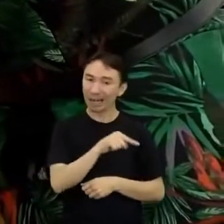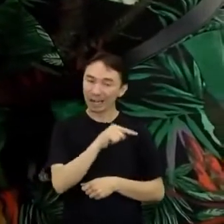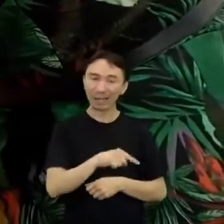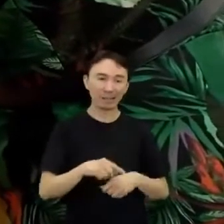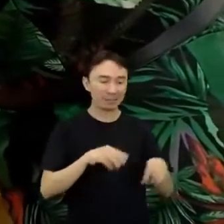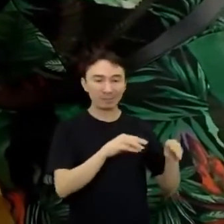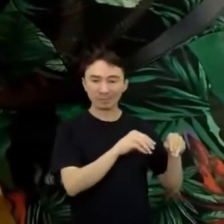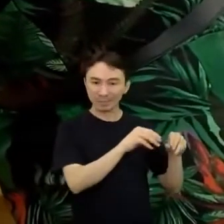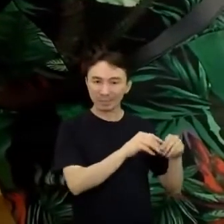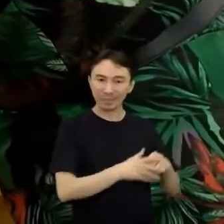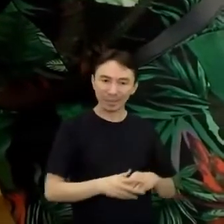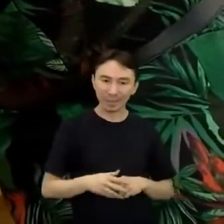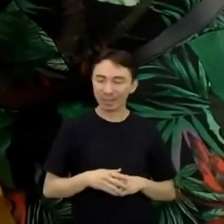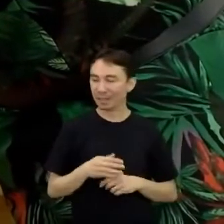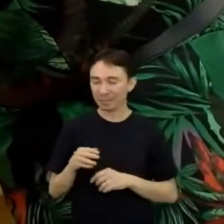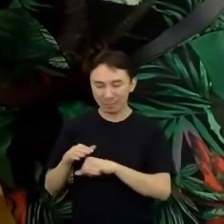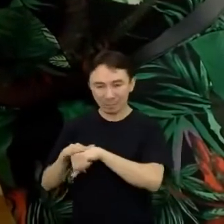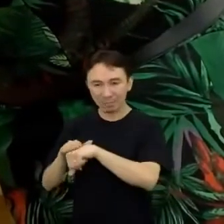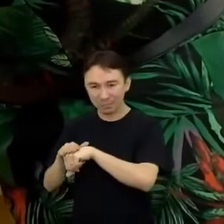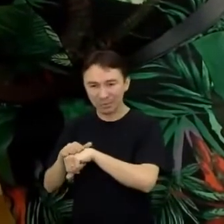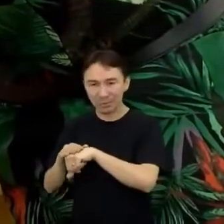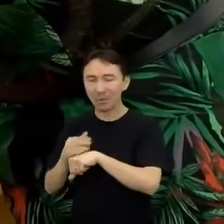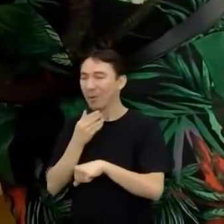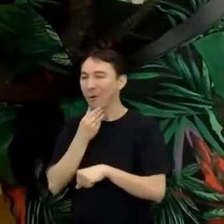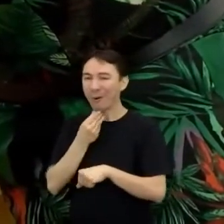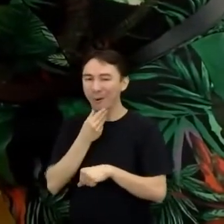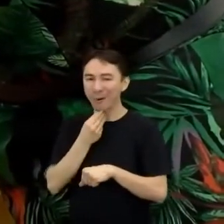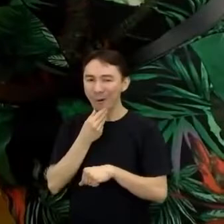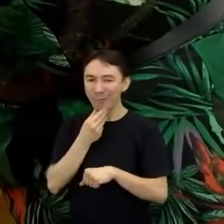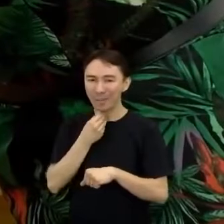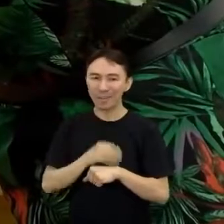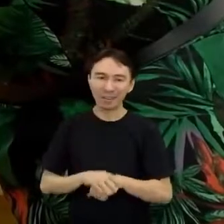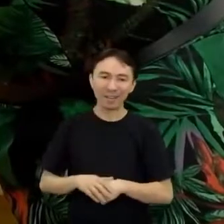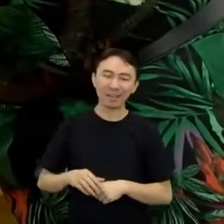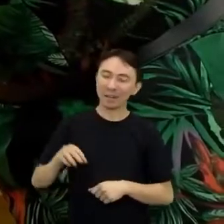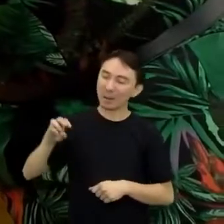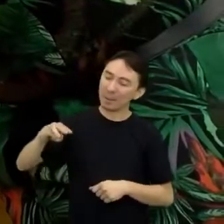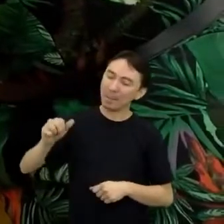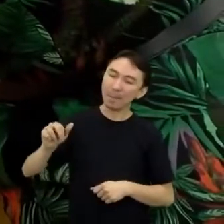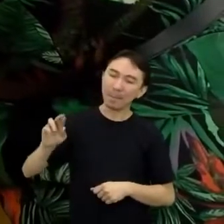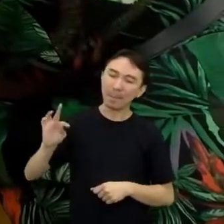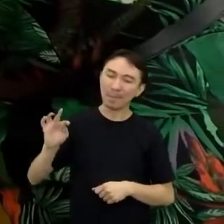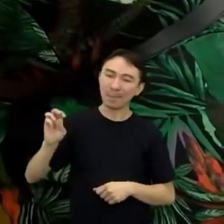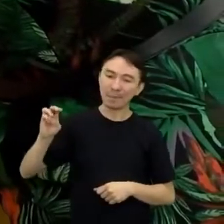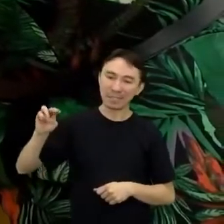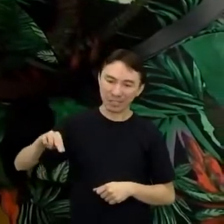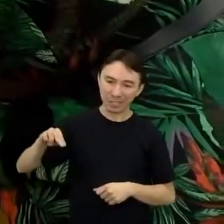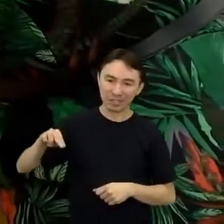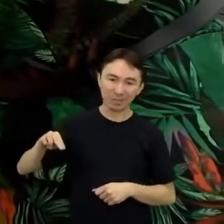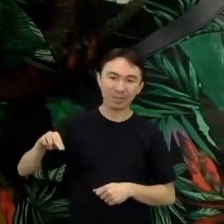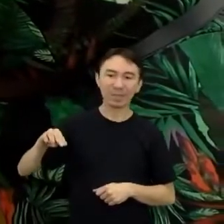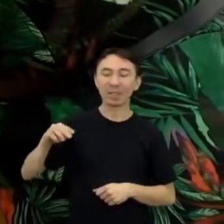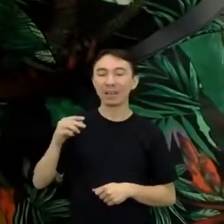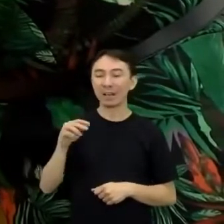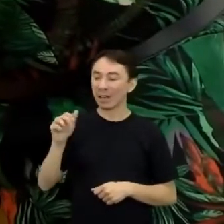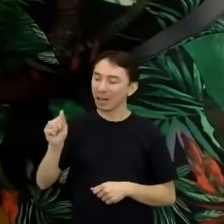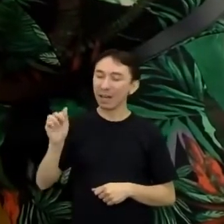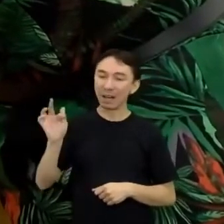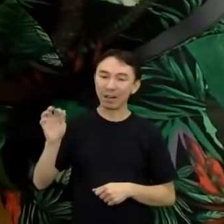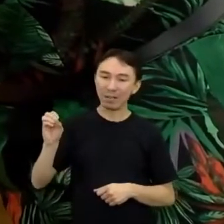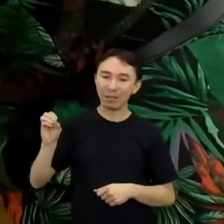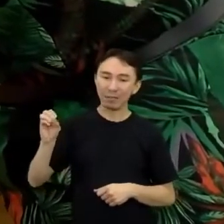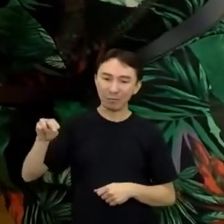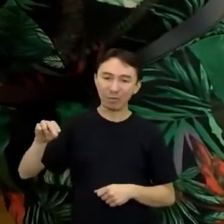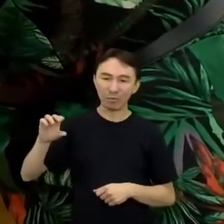Martim Afonso vir para a colônia, né? Vir para aqui a colônia portuguesa. E aí Martim Afonso vem para a